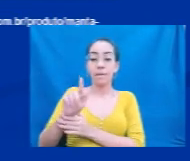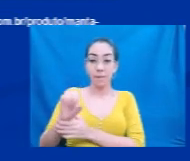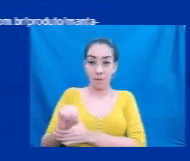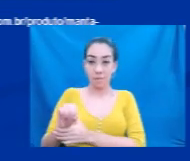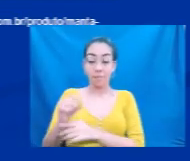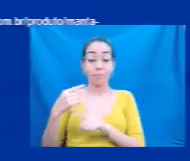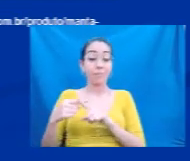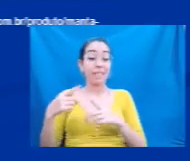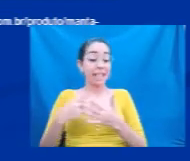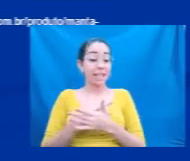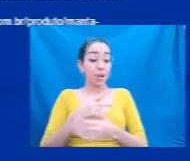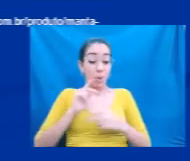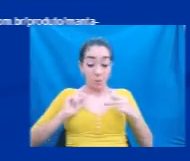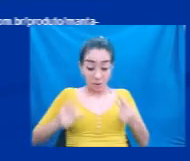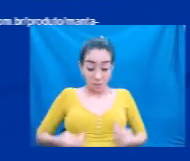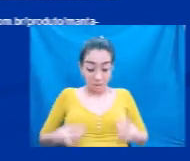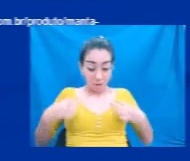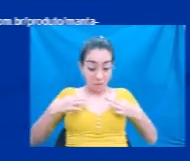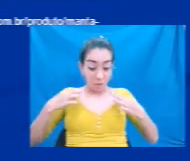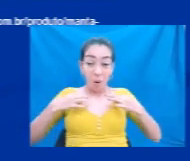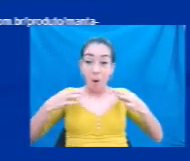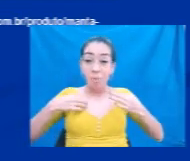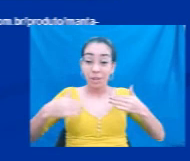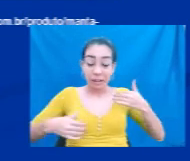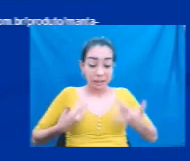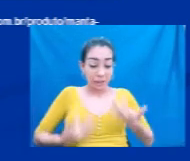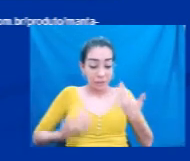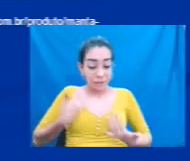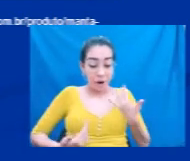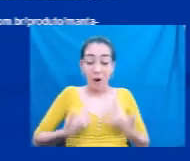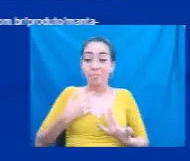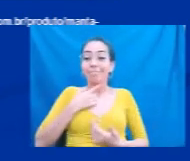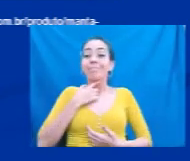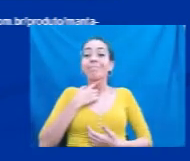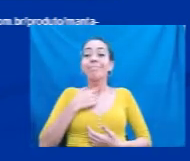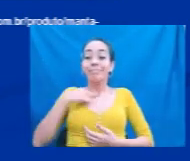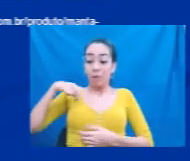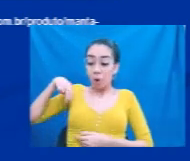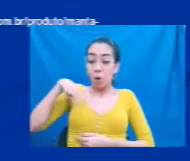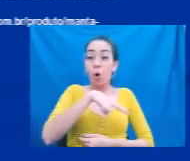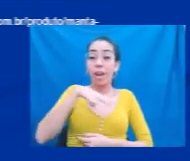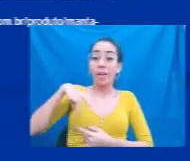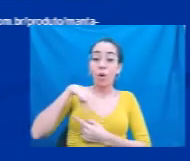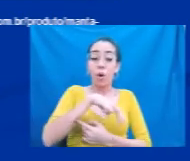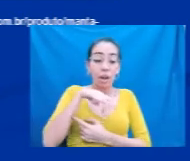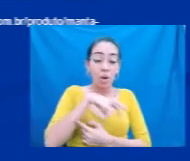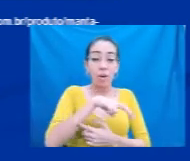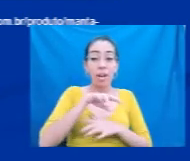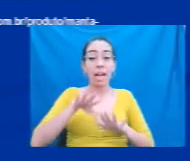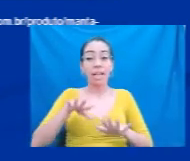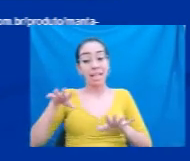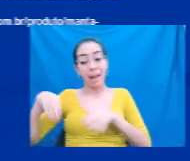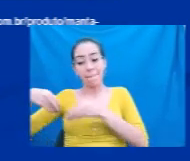ela corre, mais a chama se propaga. Então, essas mantas corta-fogo, né, as pessoas são envolvidas nessa manta